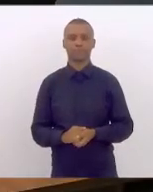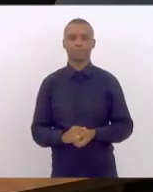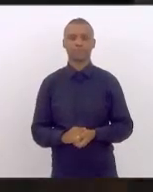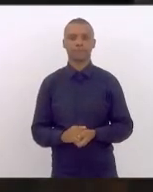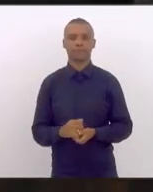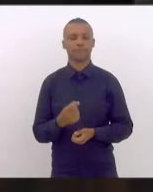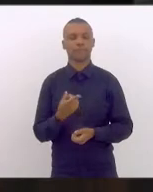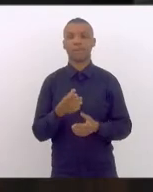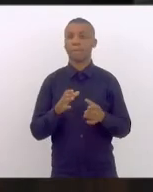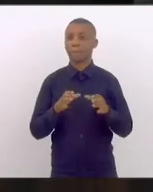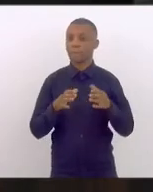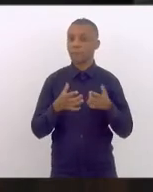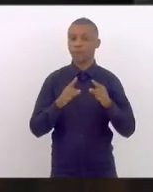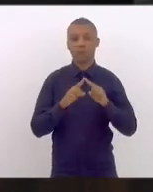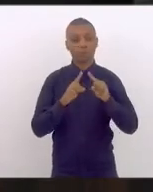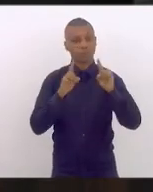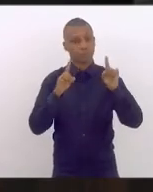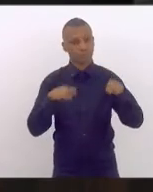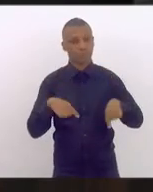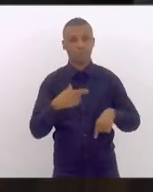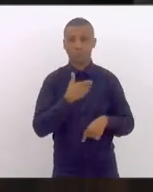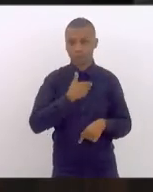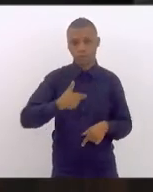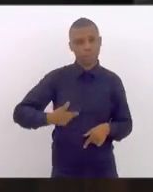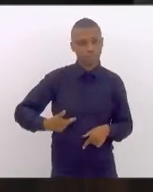pela comissão de servidores públicos